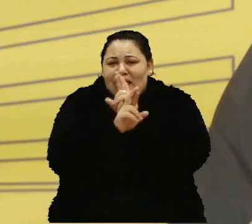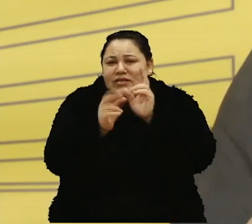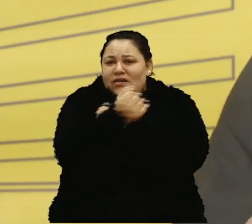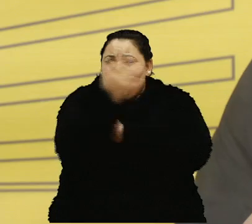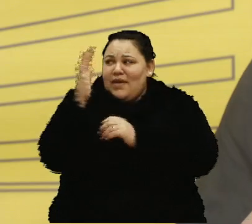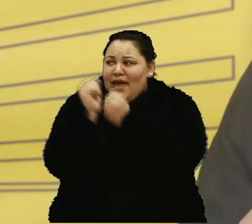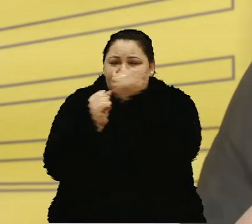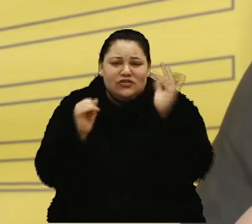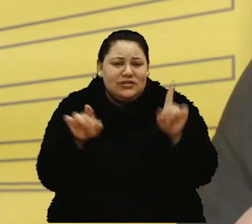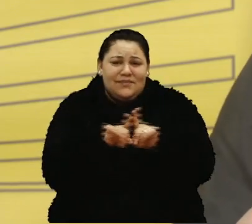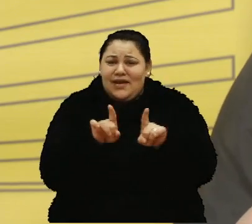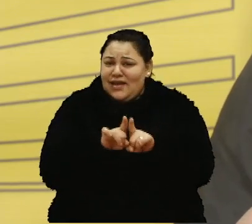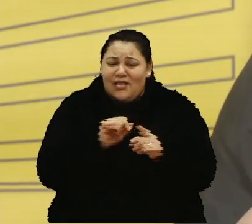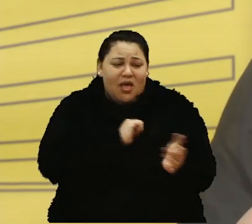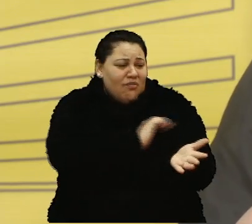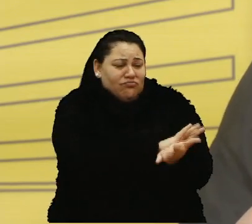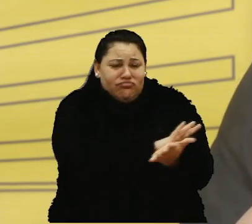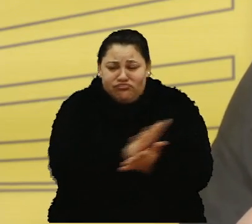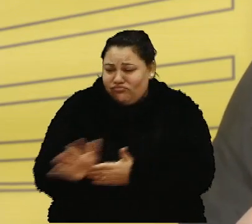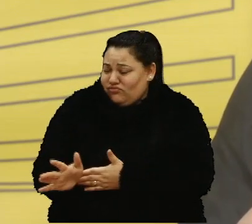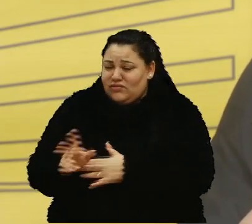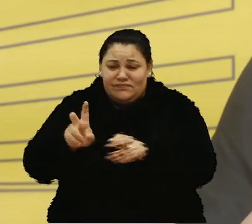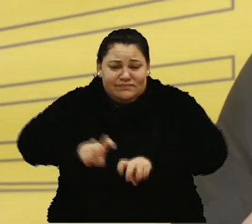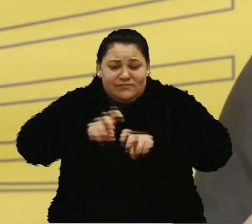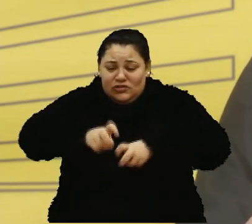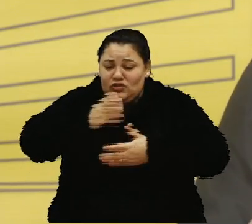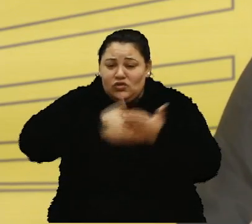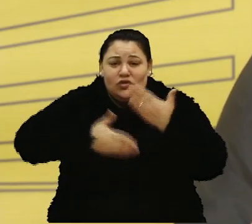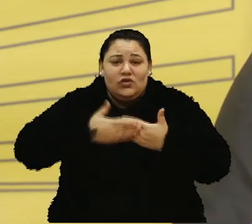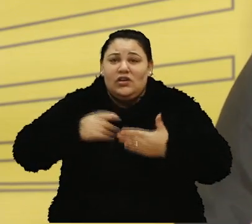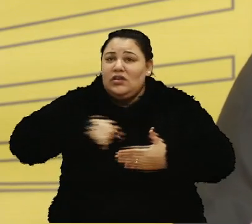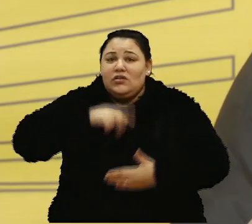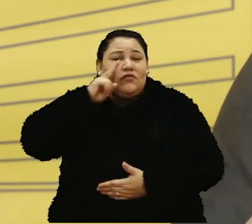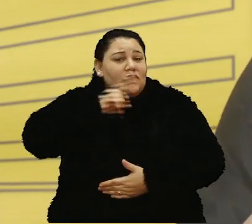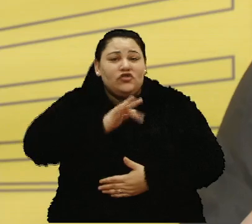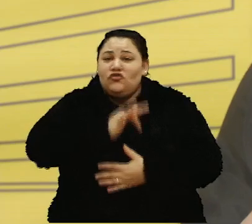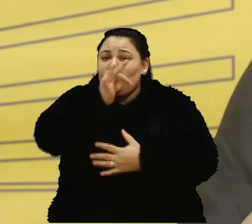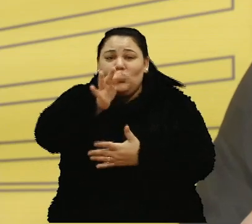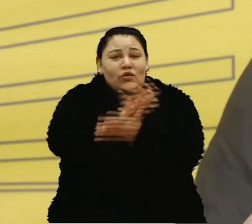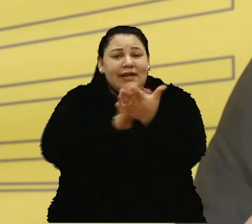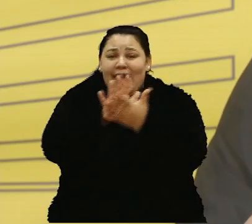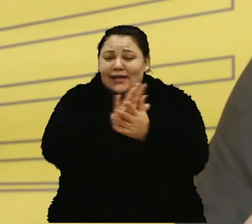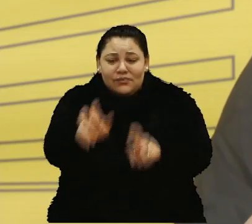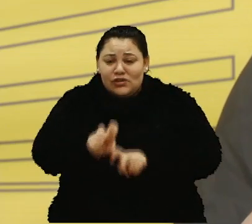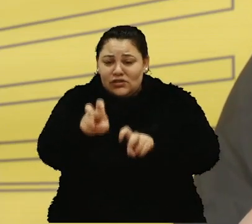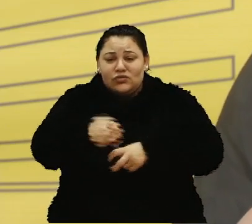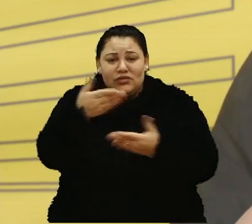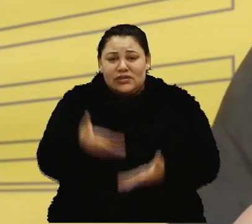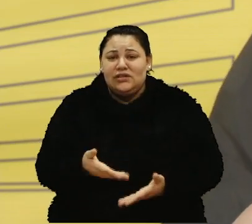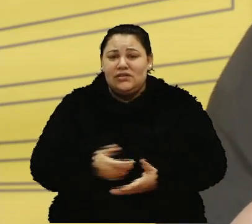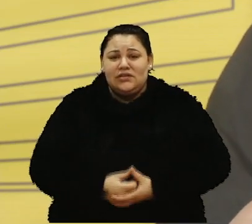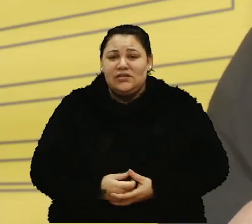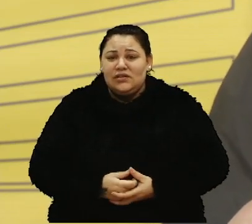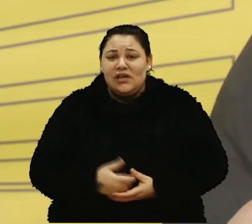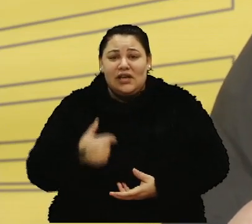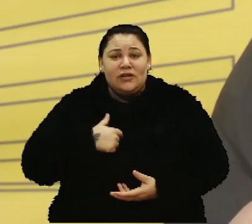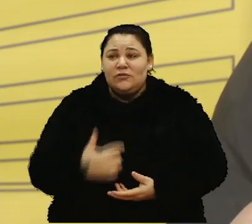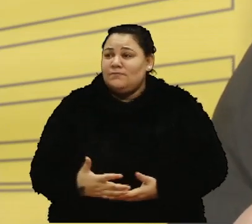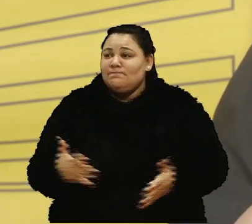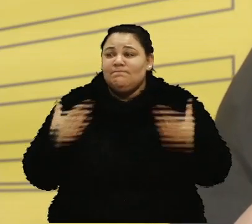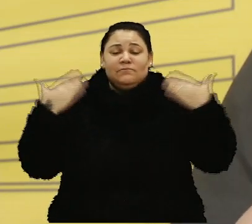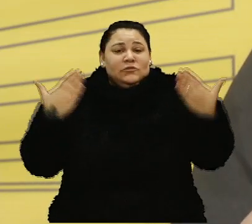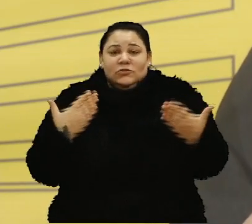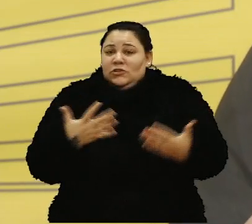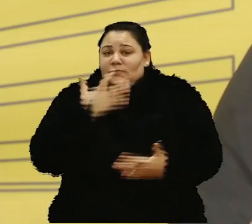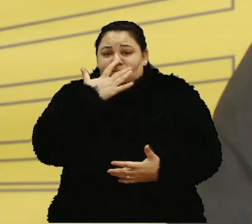aí, nós vamos acabar com o agronegócio. Eu não vejo futuro para o nosso agricultor. Então, eu estou apavorado e